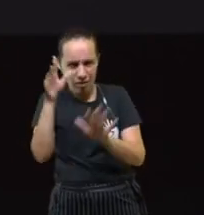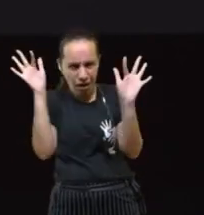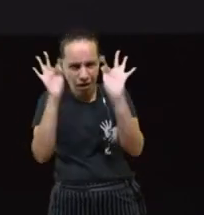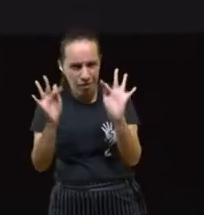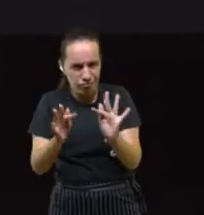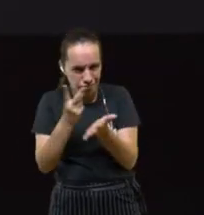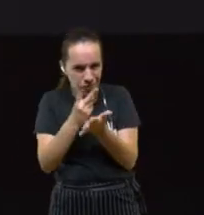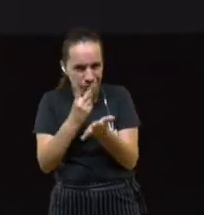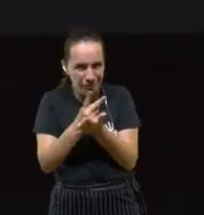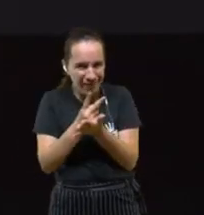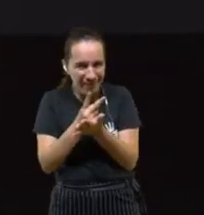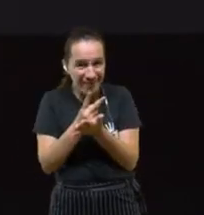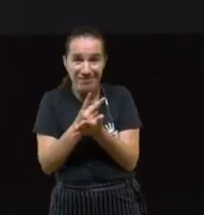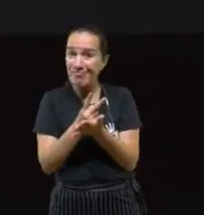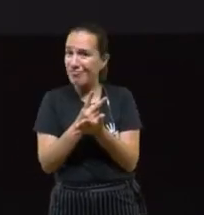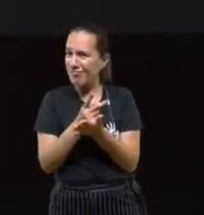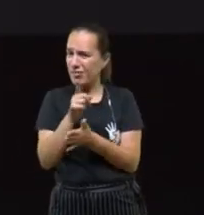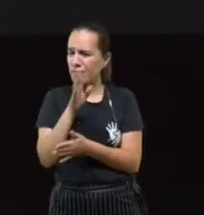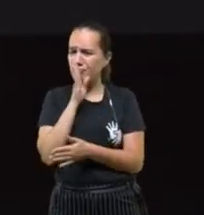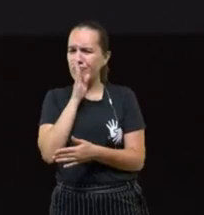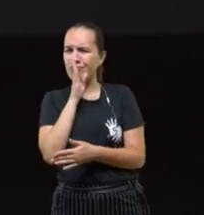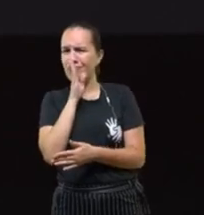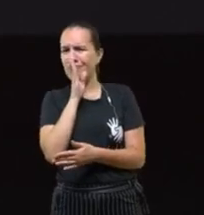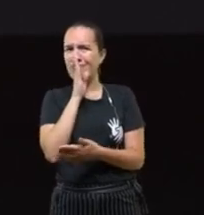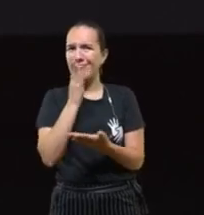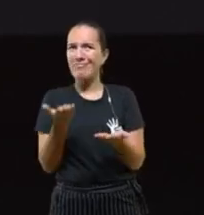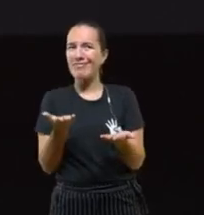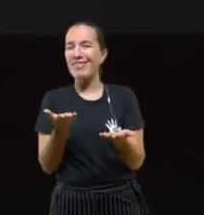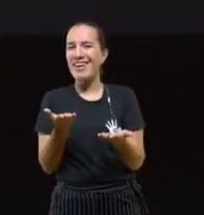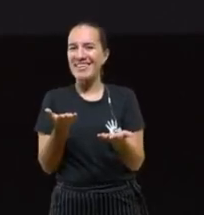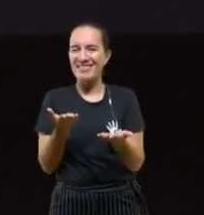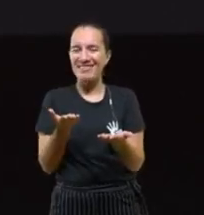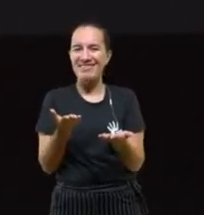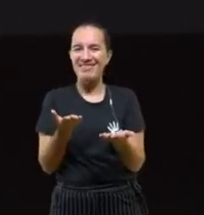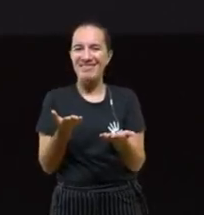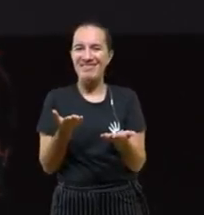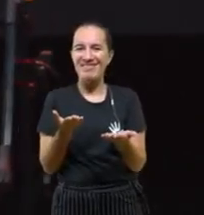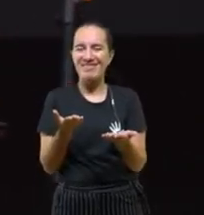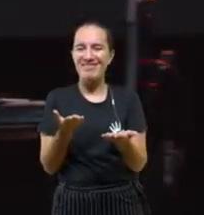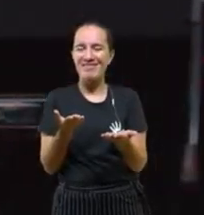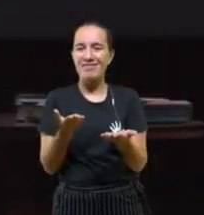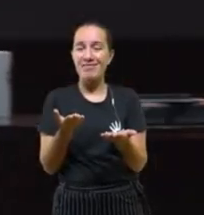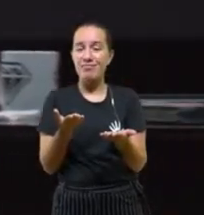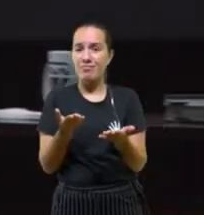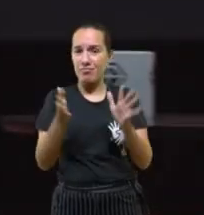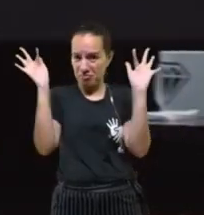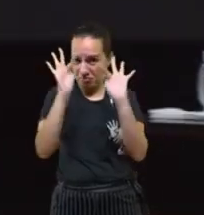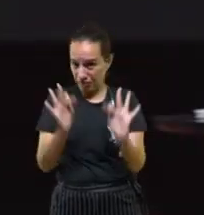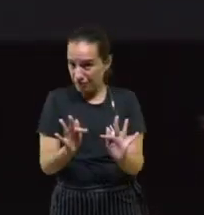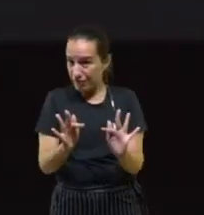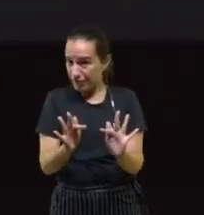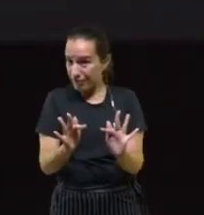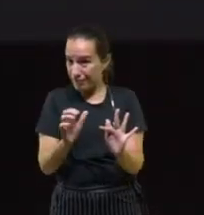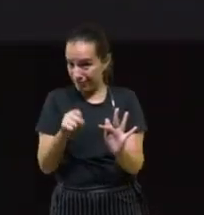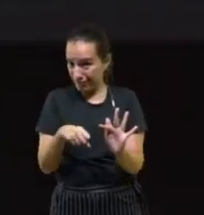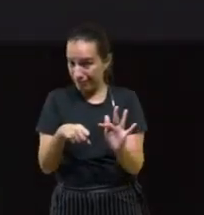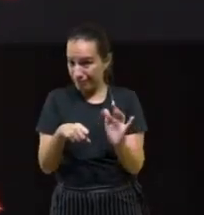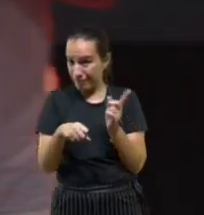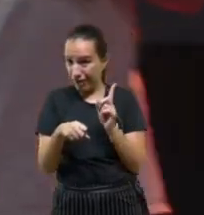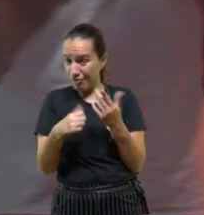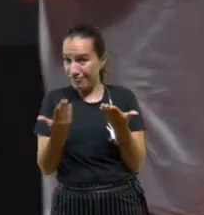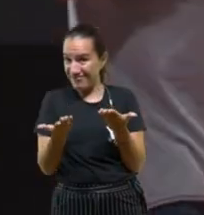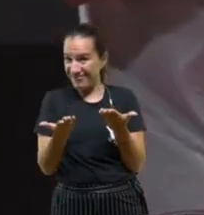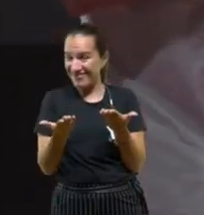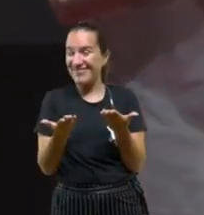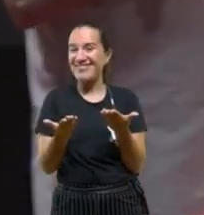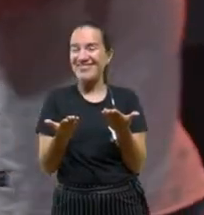felizes ainda? Vocês estão um pouquinho quietos esta noite? Mas estão felizes, né?